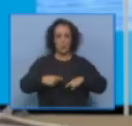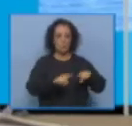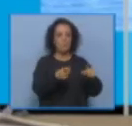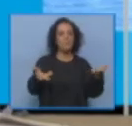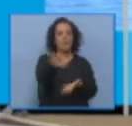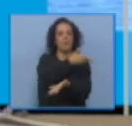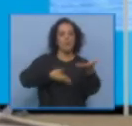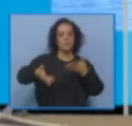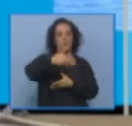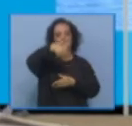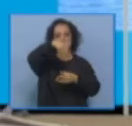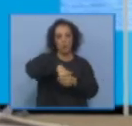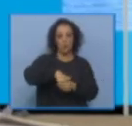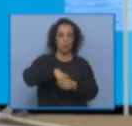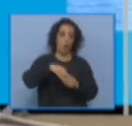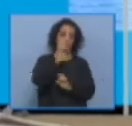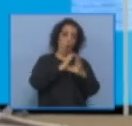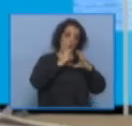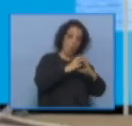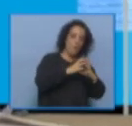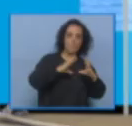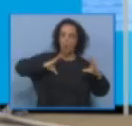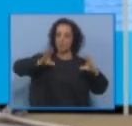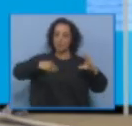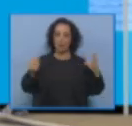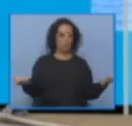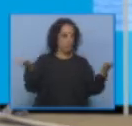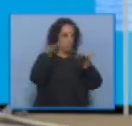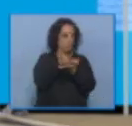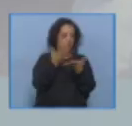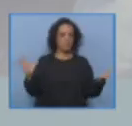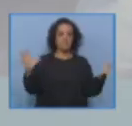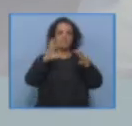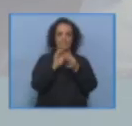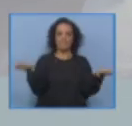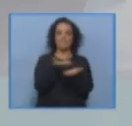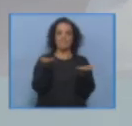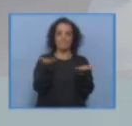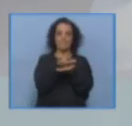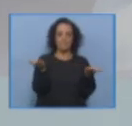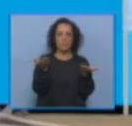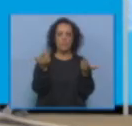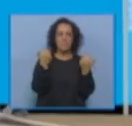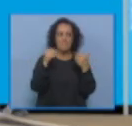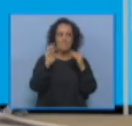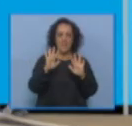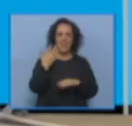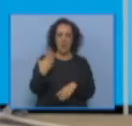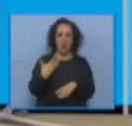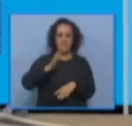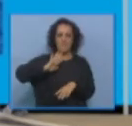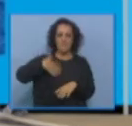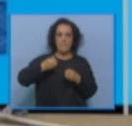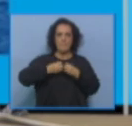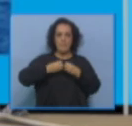a União Europeia e o resto do mundo, que são absolutamente incompatíveis com este crescendo nacionalista